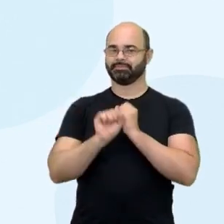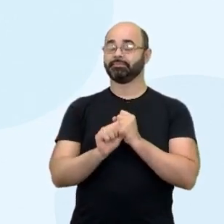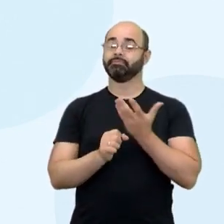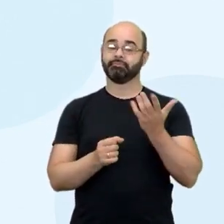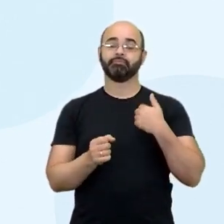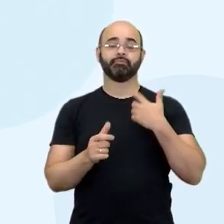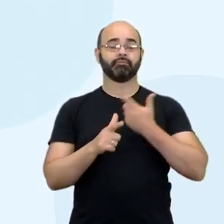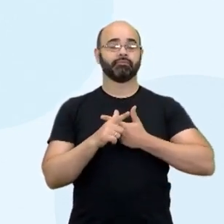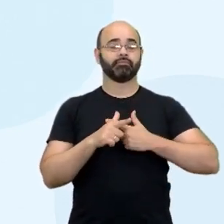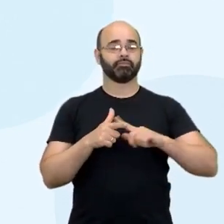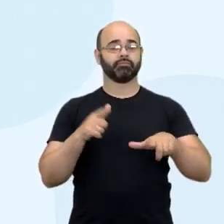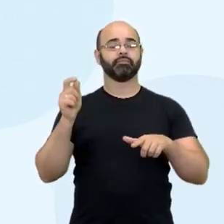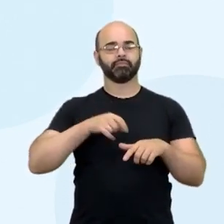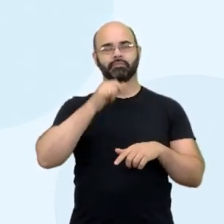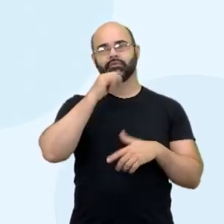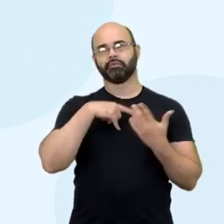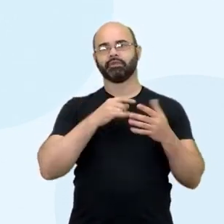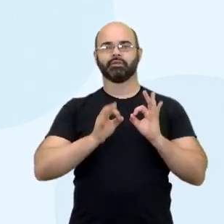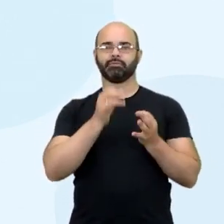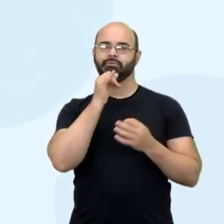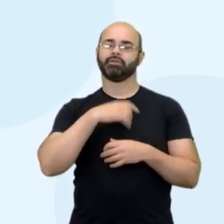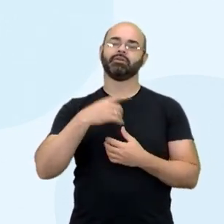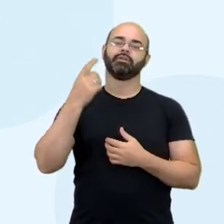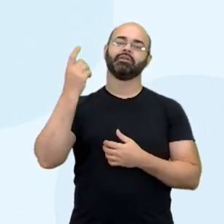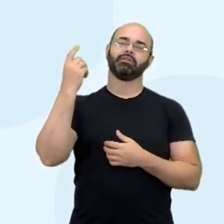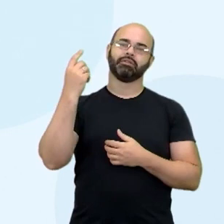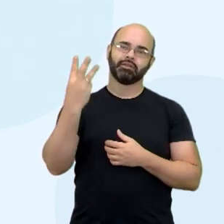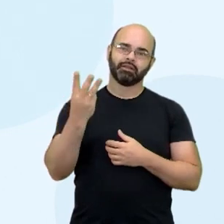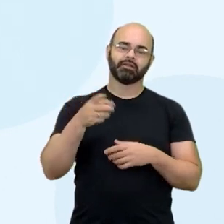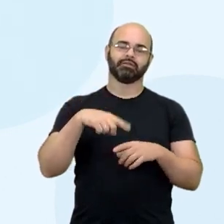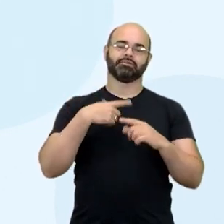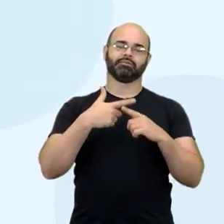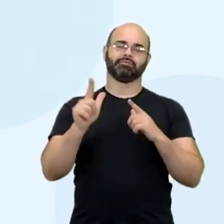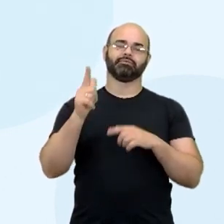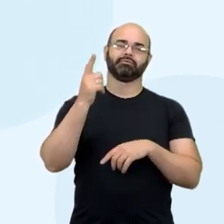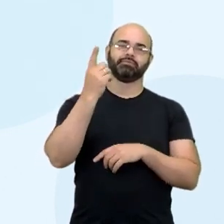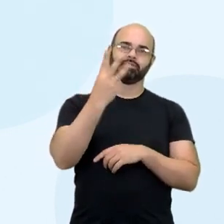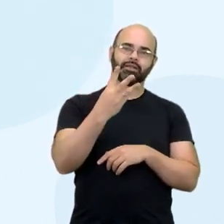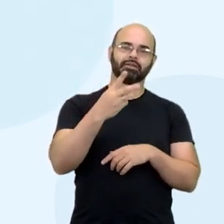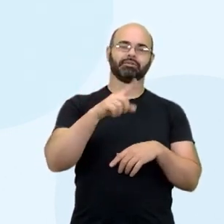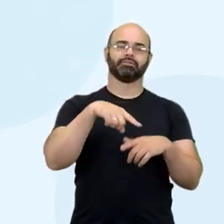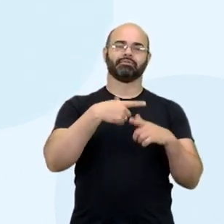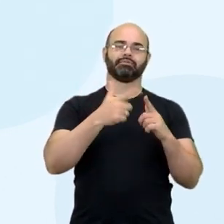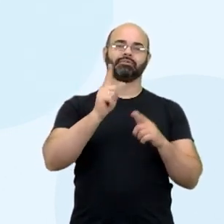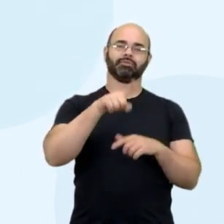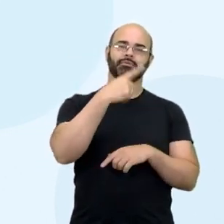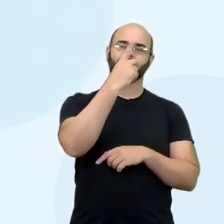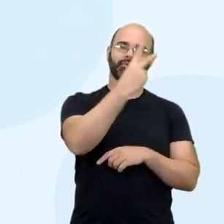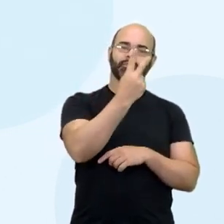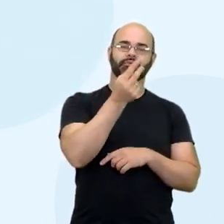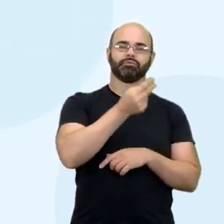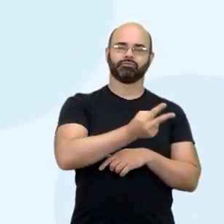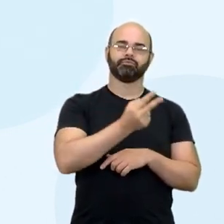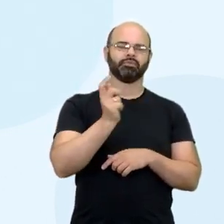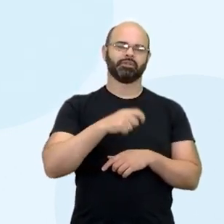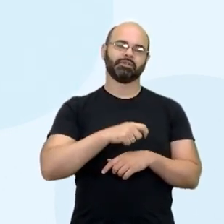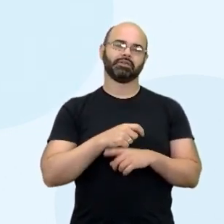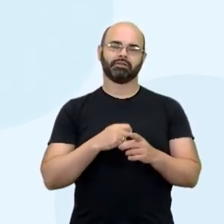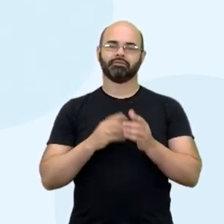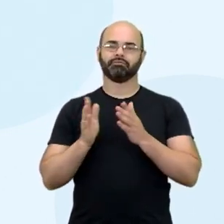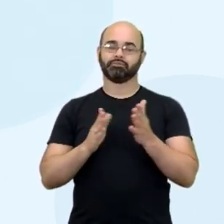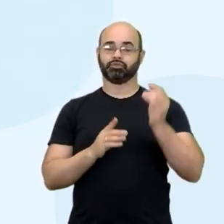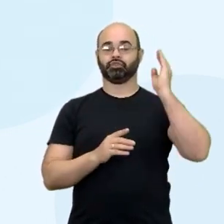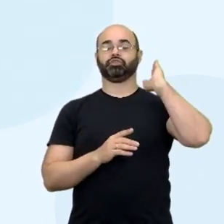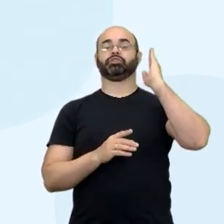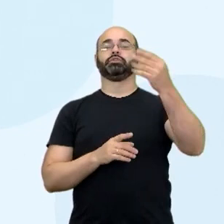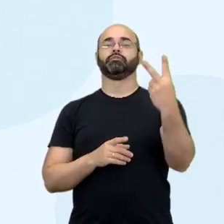dividir em cima por 13, embaixo por 13 também, Pode. e depois dividir por 2. Sem Tá? problemas. Dá na mesma, você não precisa fazer tudo de uma vez,